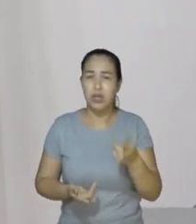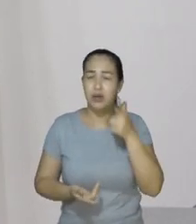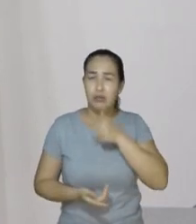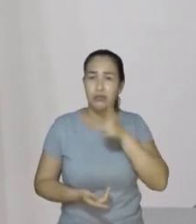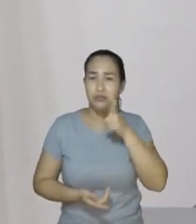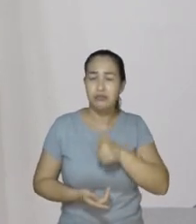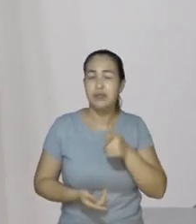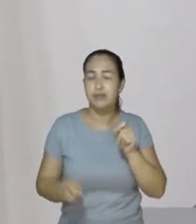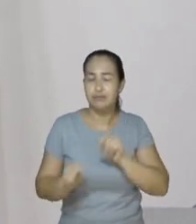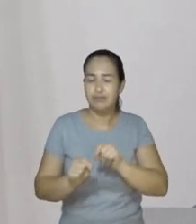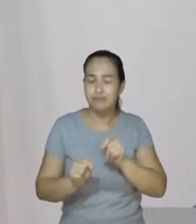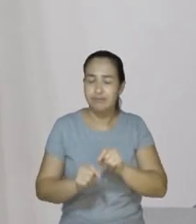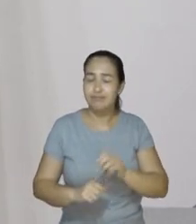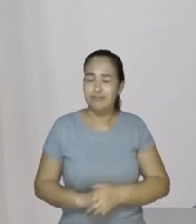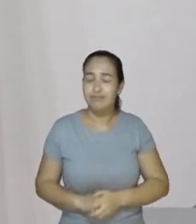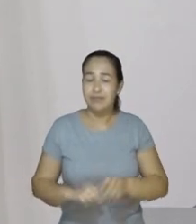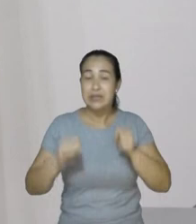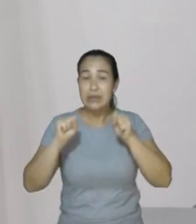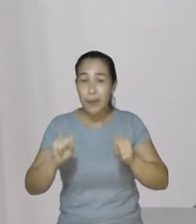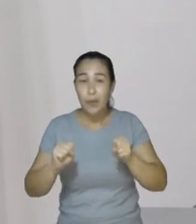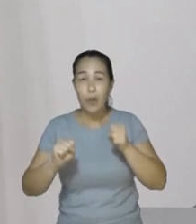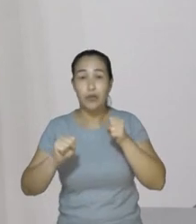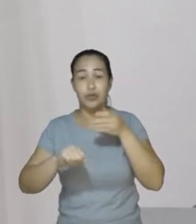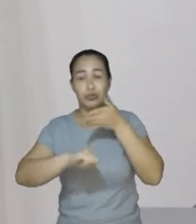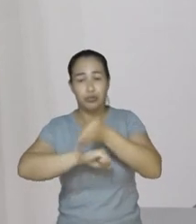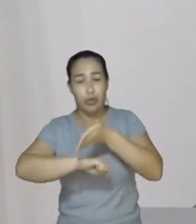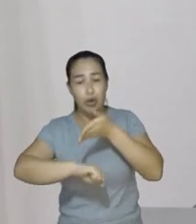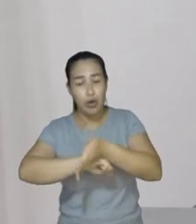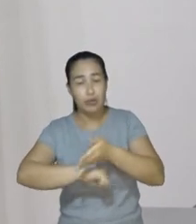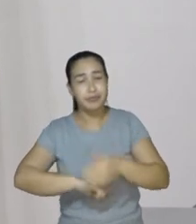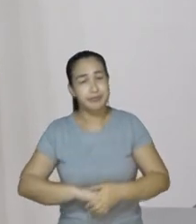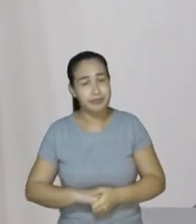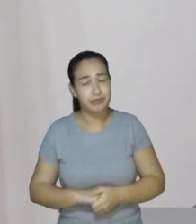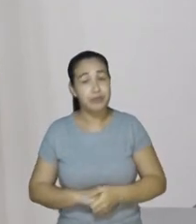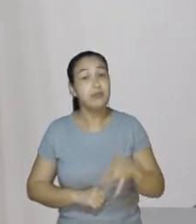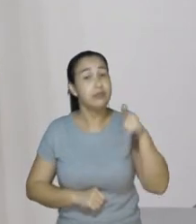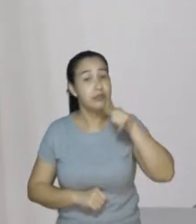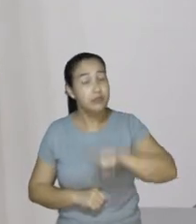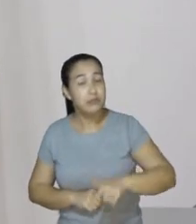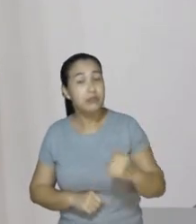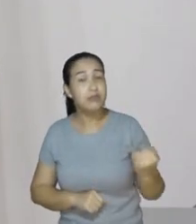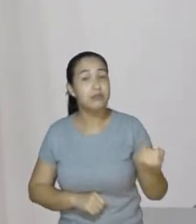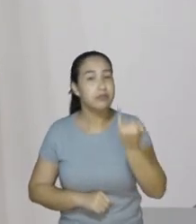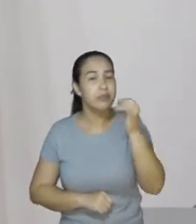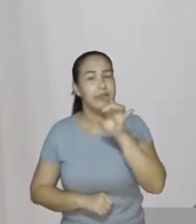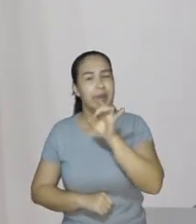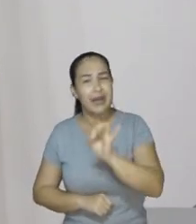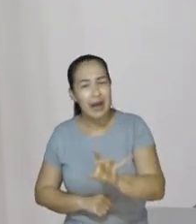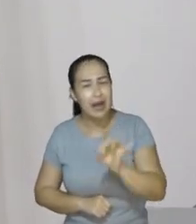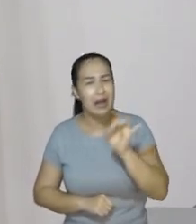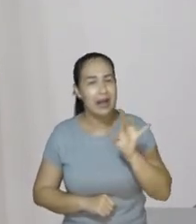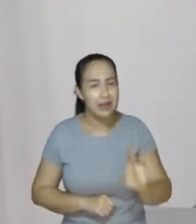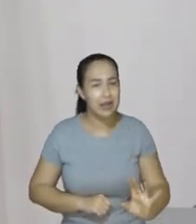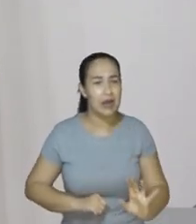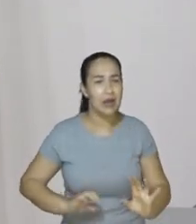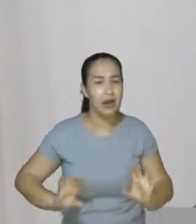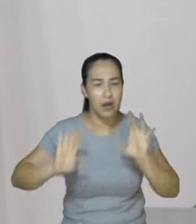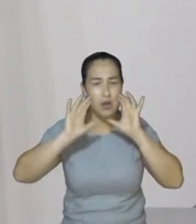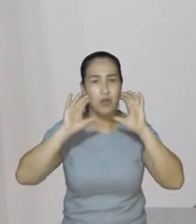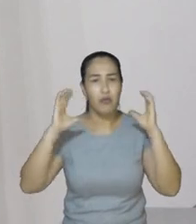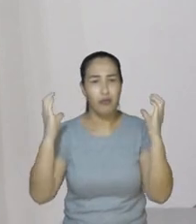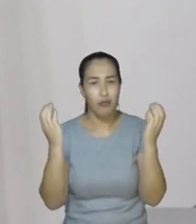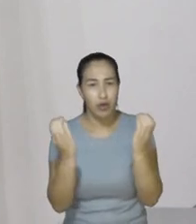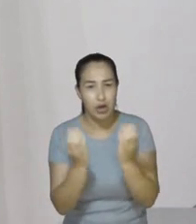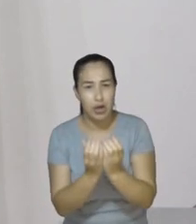realizar, e poder participar. E o interessante disso tudo é que cada conferência, de uma para outra, as conferências da Unali, cada